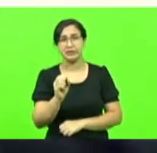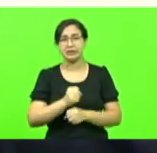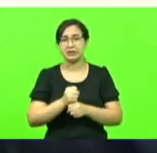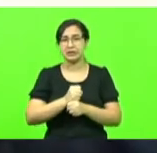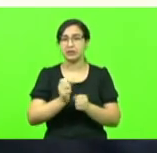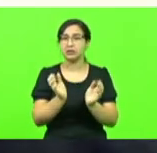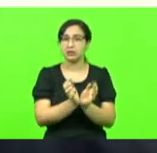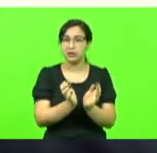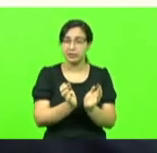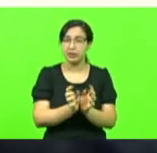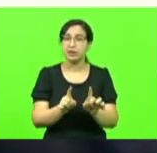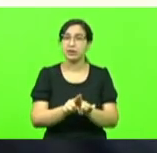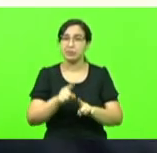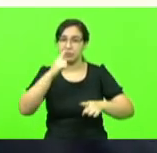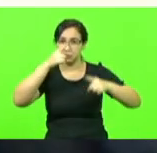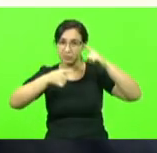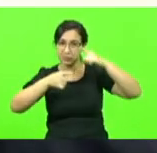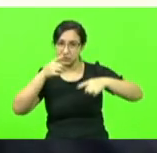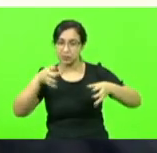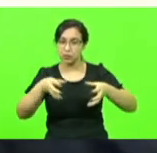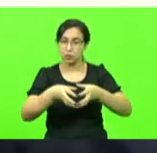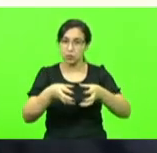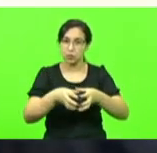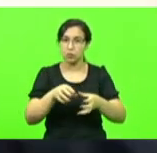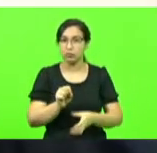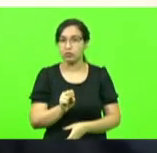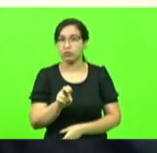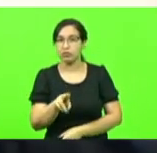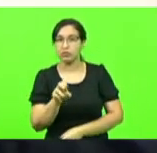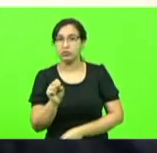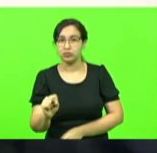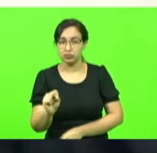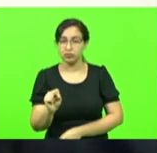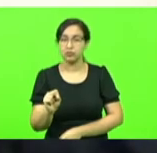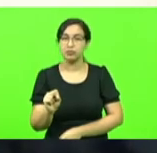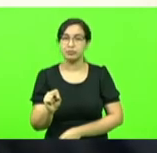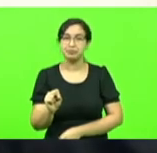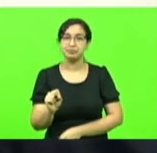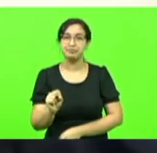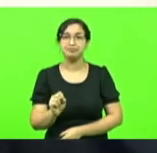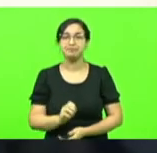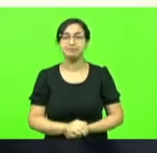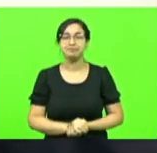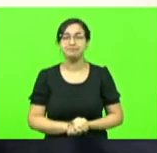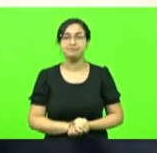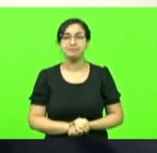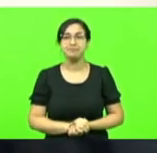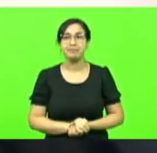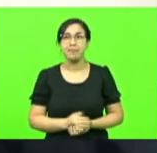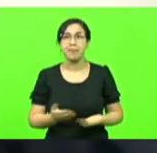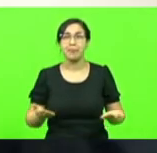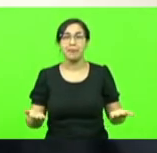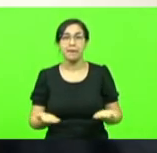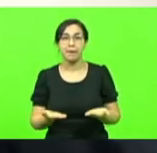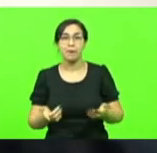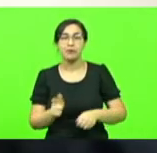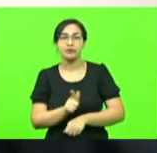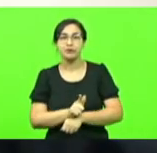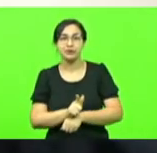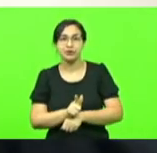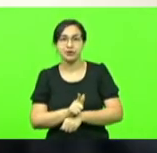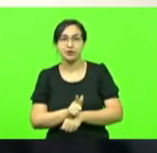de equipe SUS, né, de equipe multiprofissional, multidisciplinar, e hoje na gestão de uma